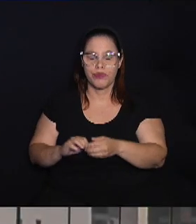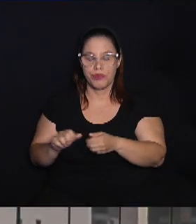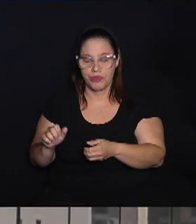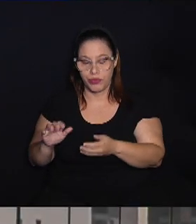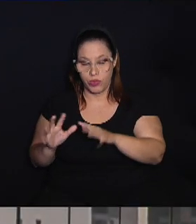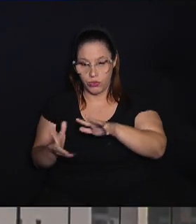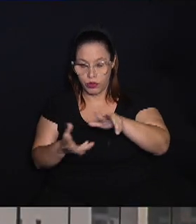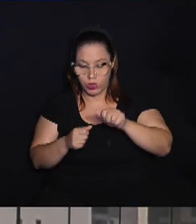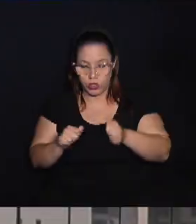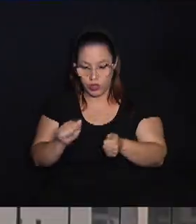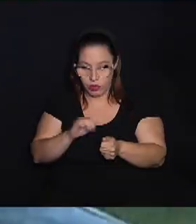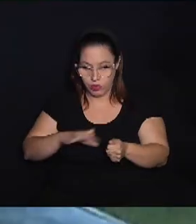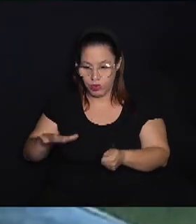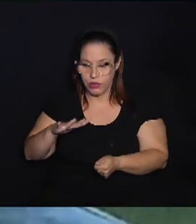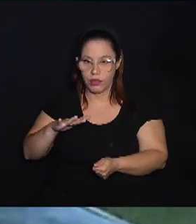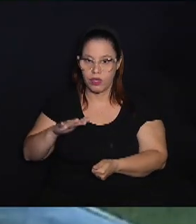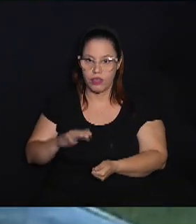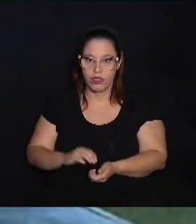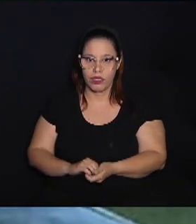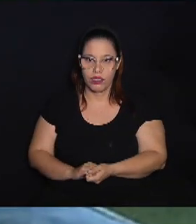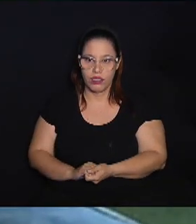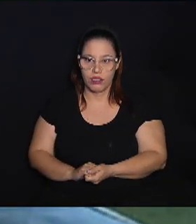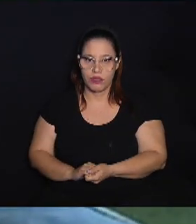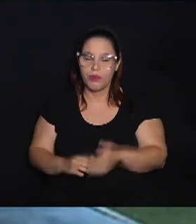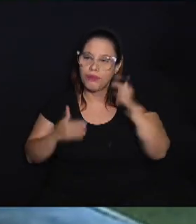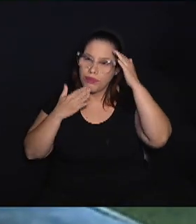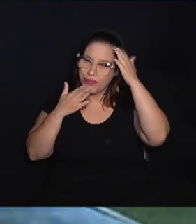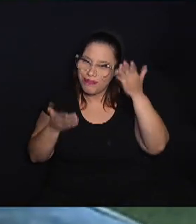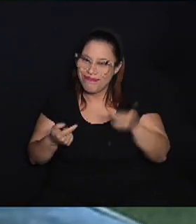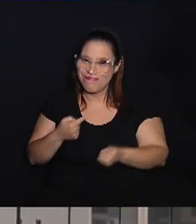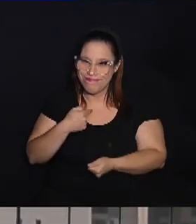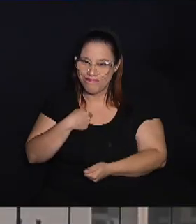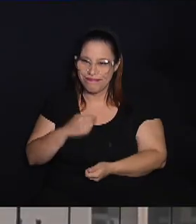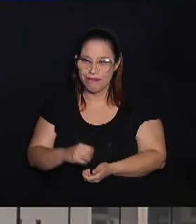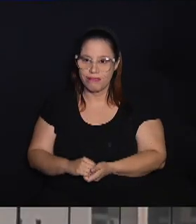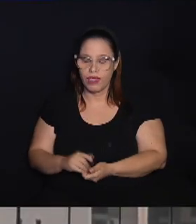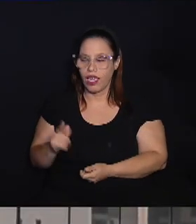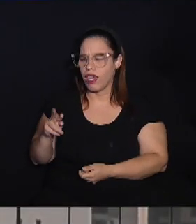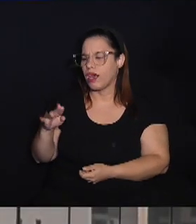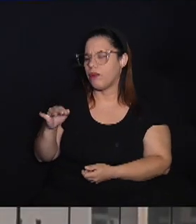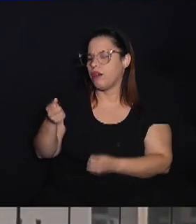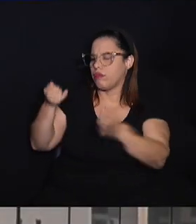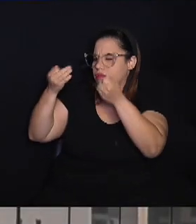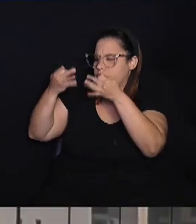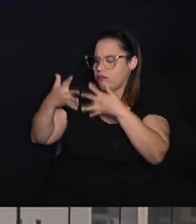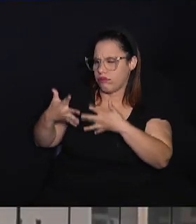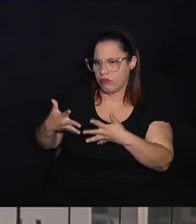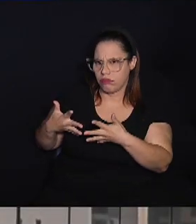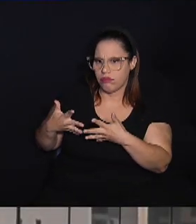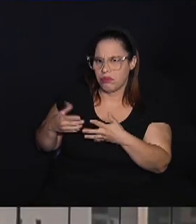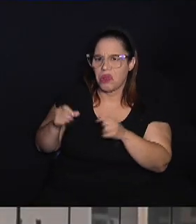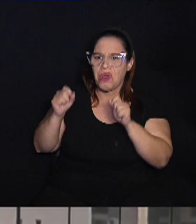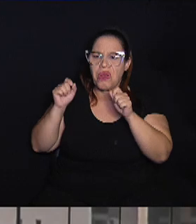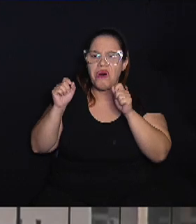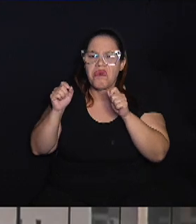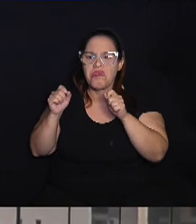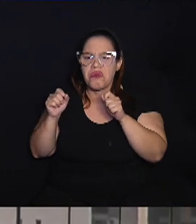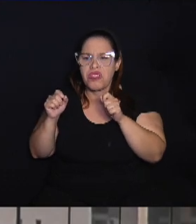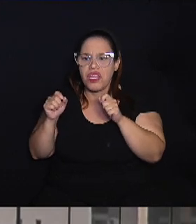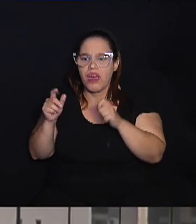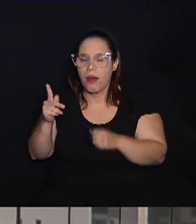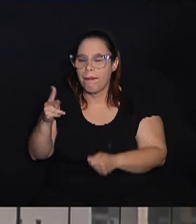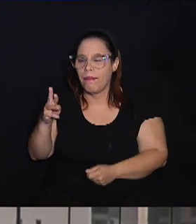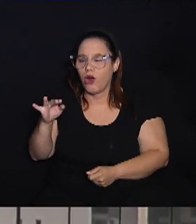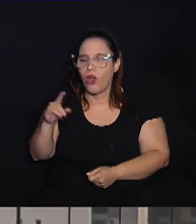Gabriela. Obrigada eu. Gabriela, começa explicando pra gente, por favor, o que é a Prolata,